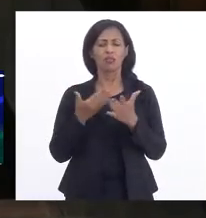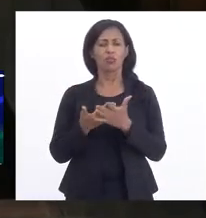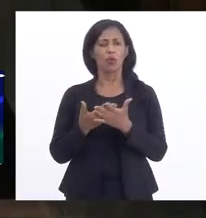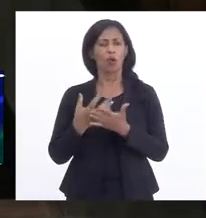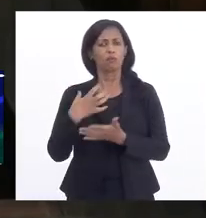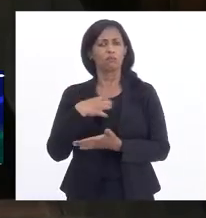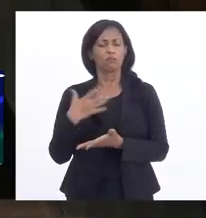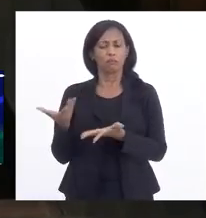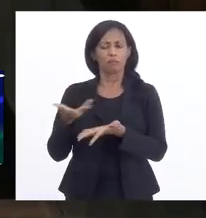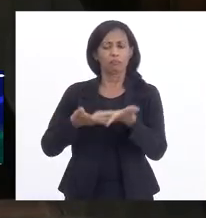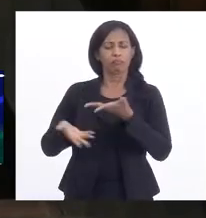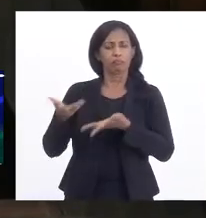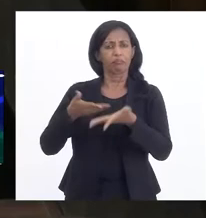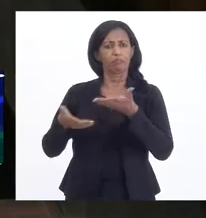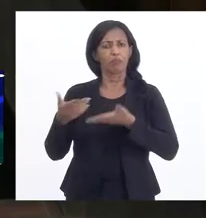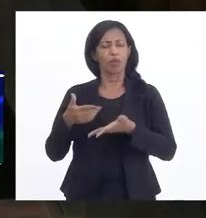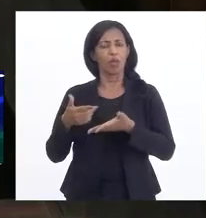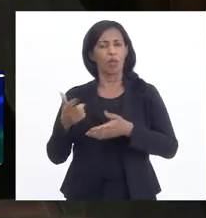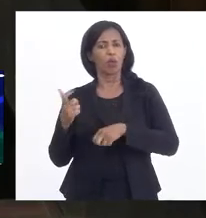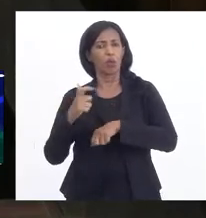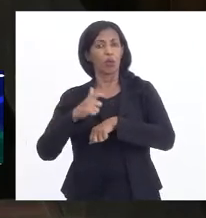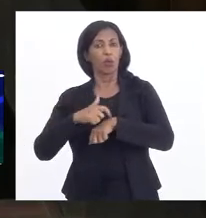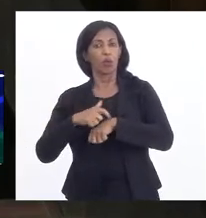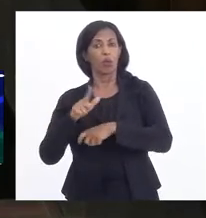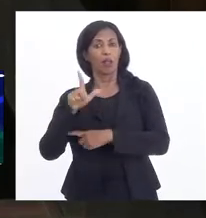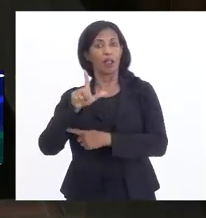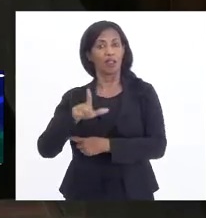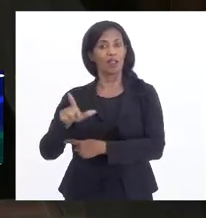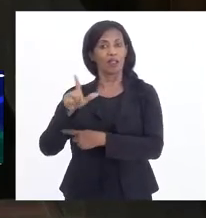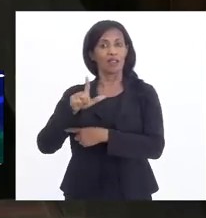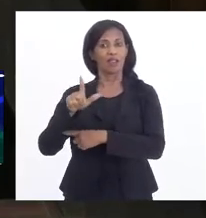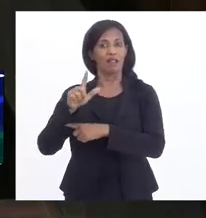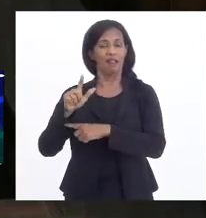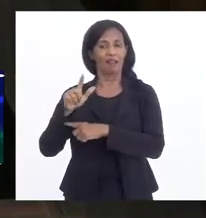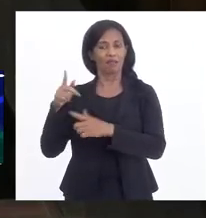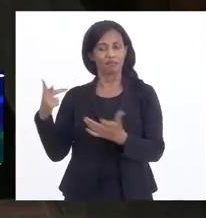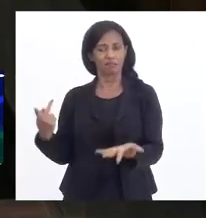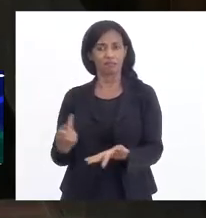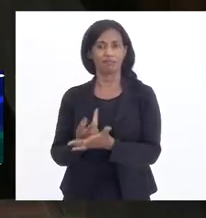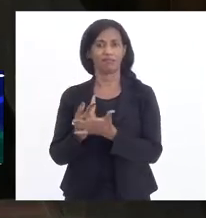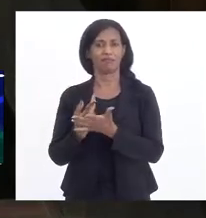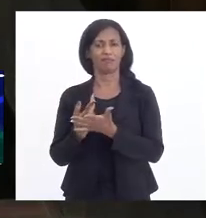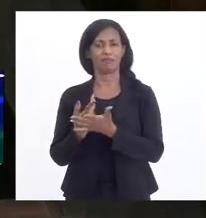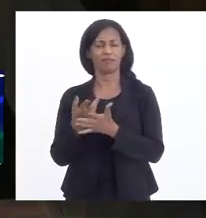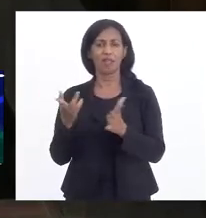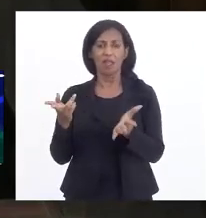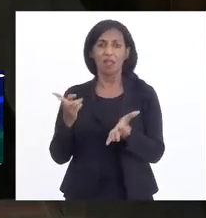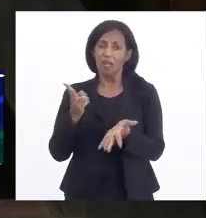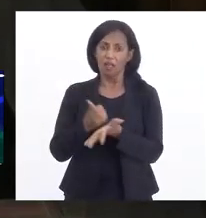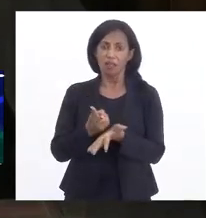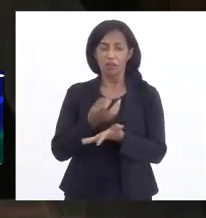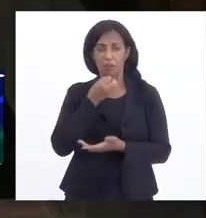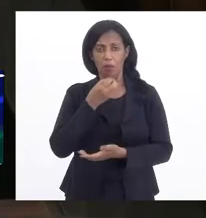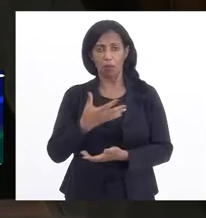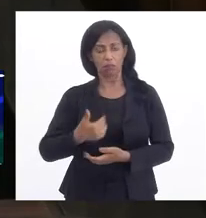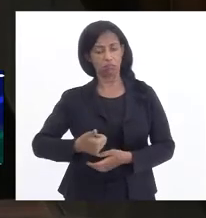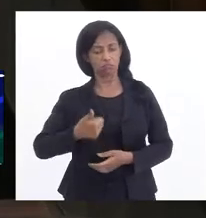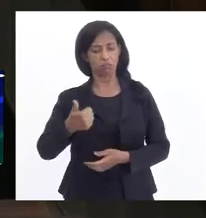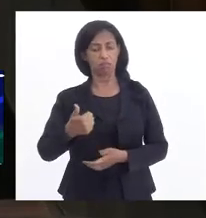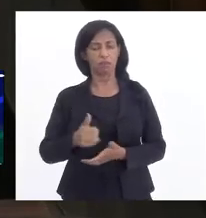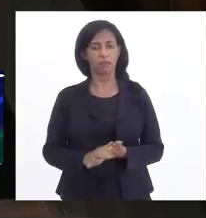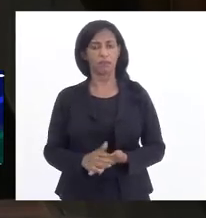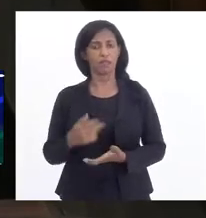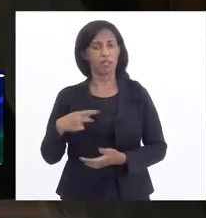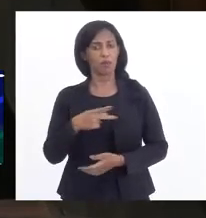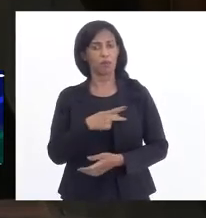na participação em um evento literário. Em um evento literário, que é sempre positivo, é claro, Eu